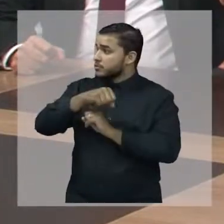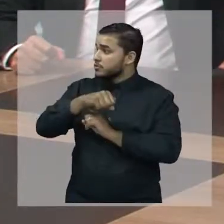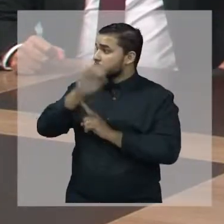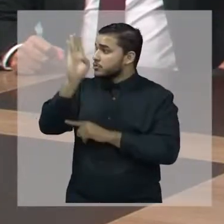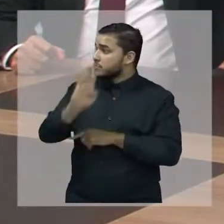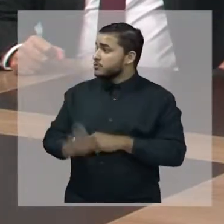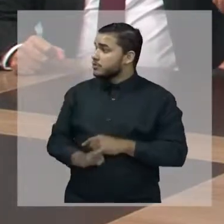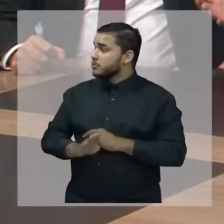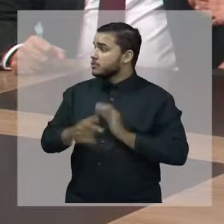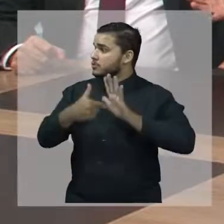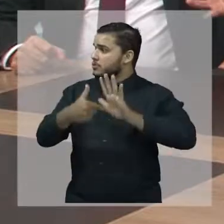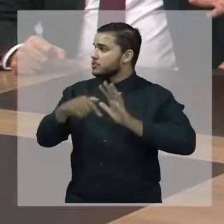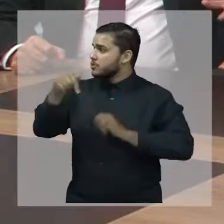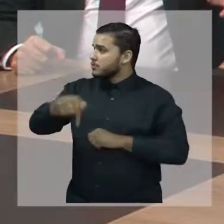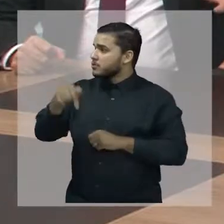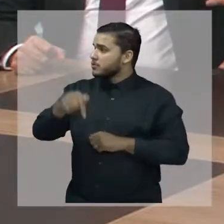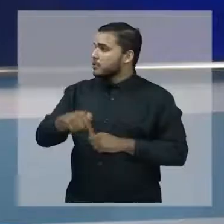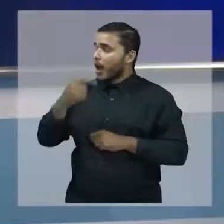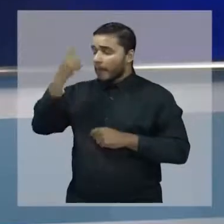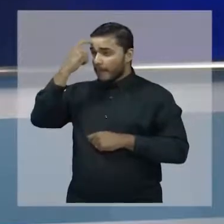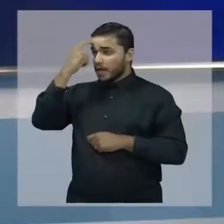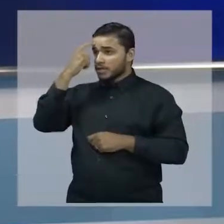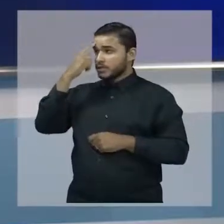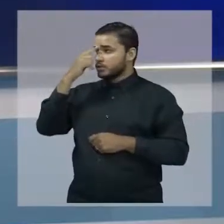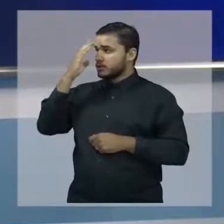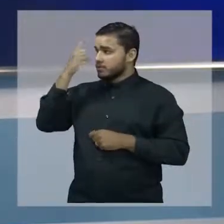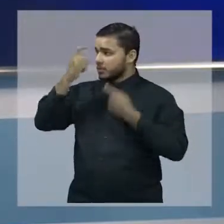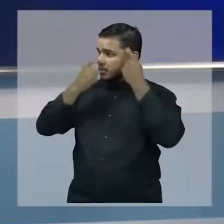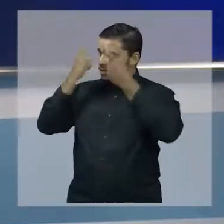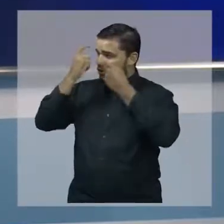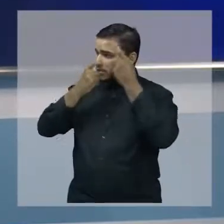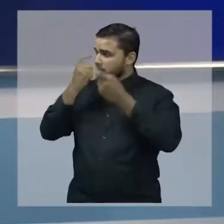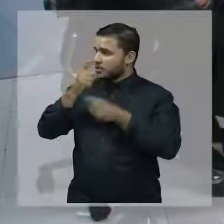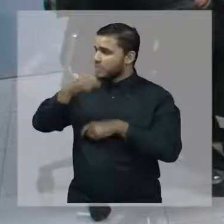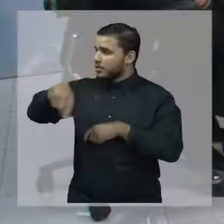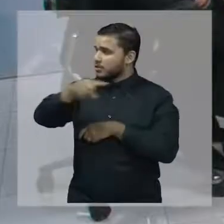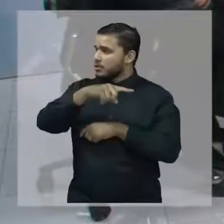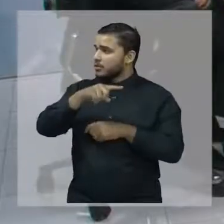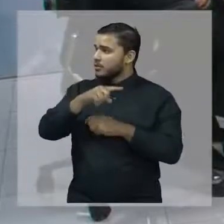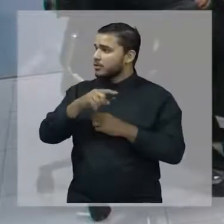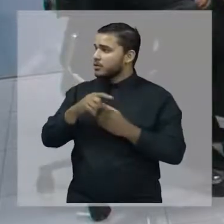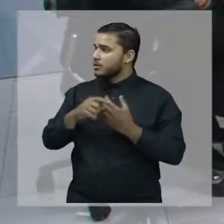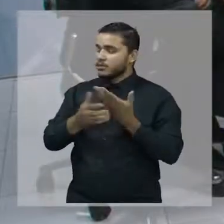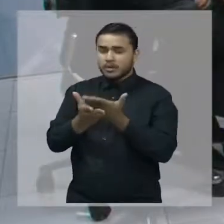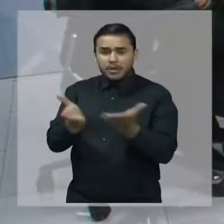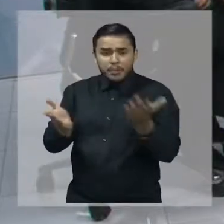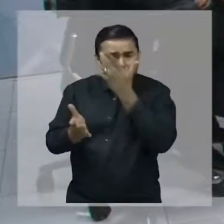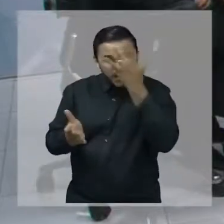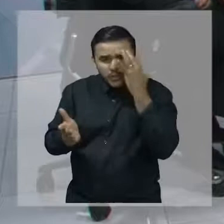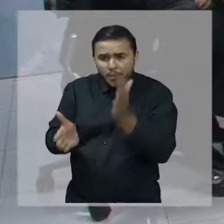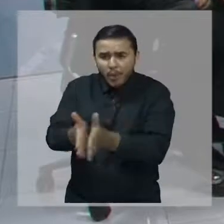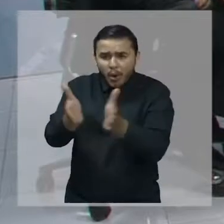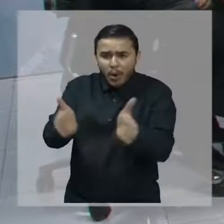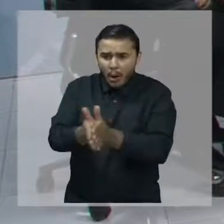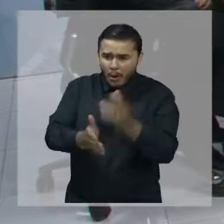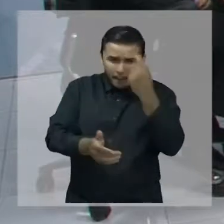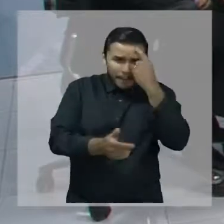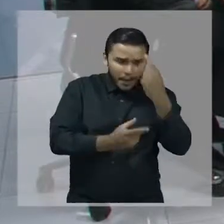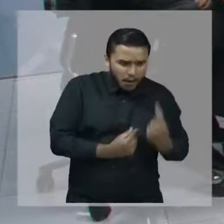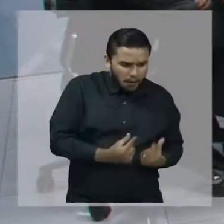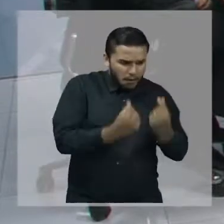esses desvalidos, esses que ficam à margem do desenvolvimento econômico, que